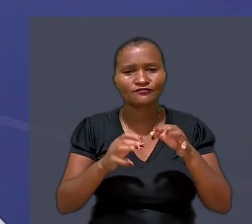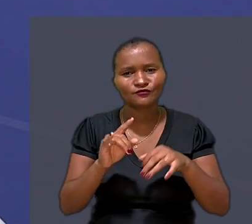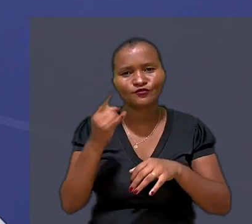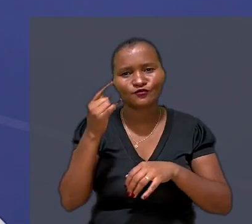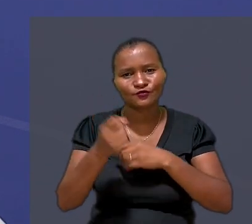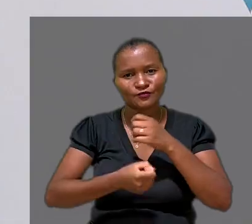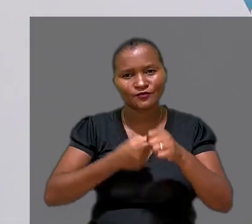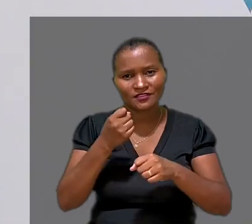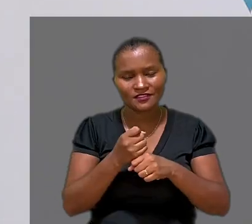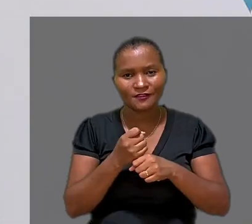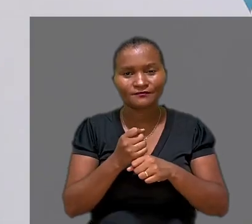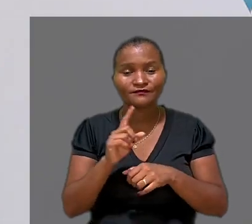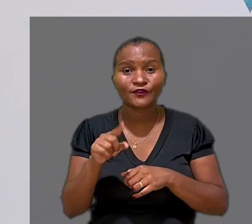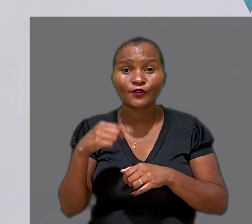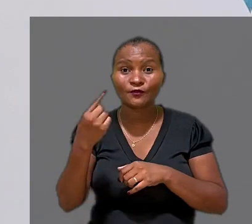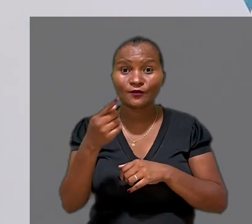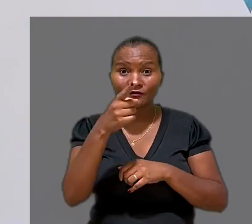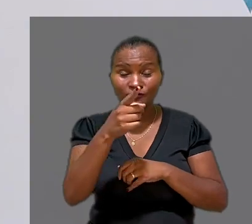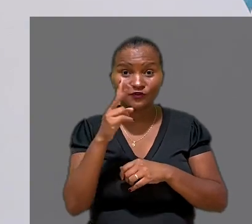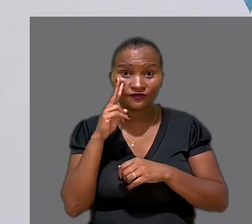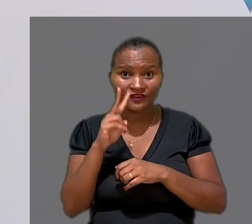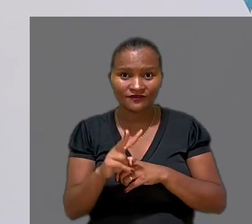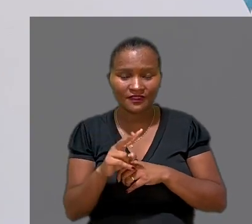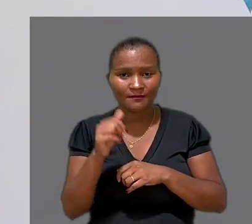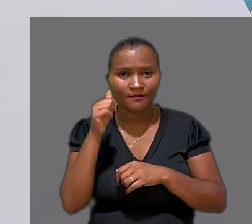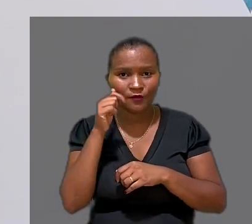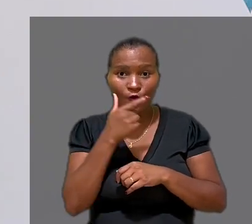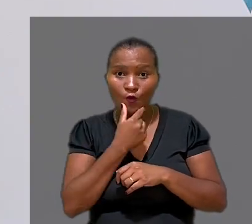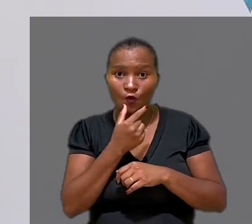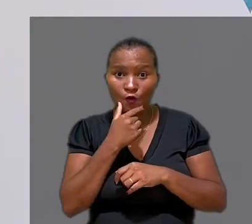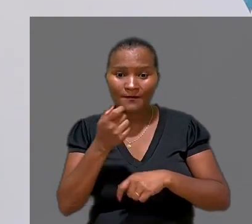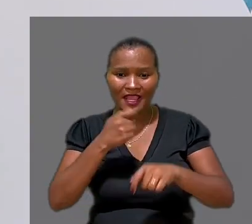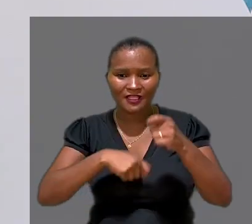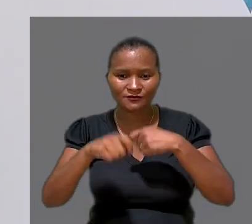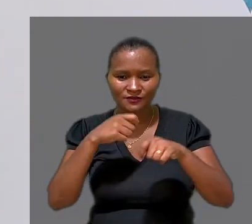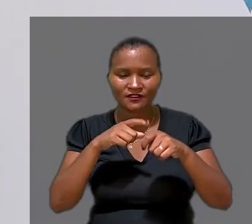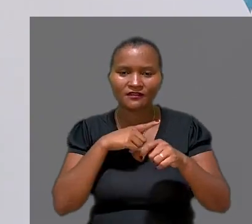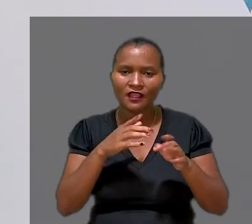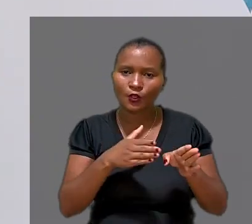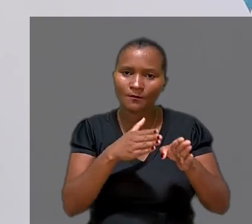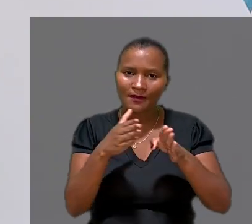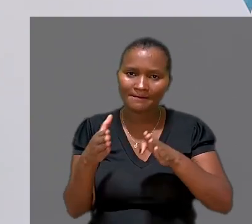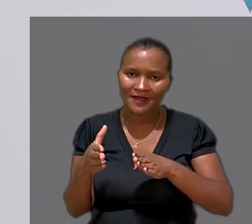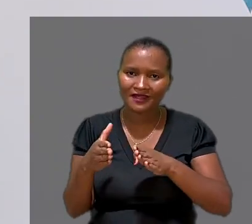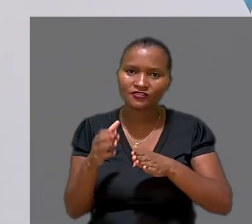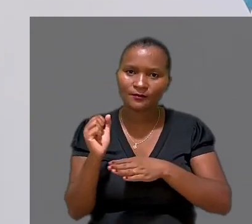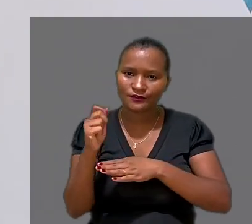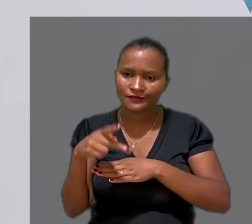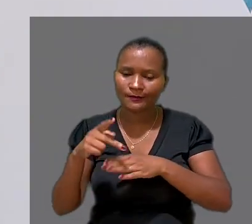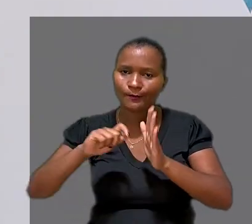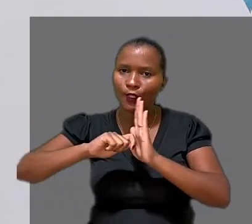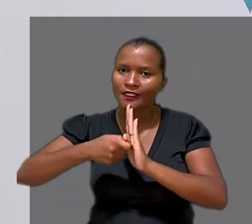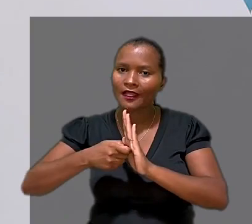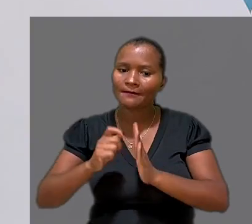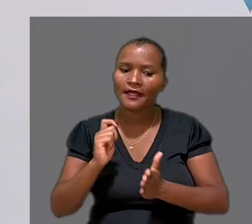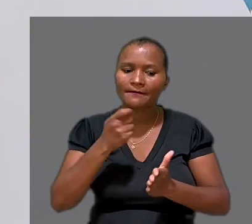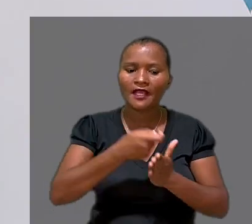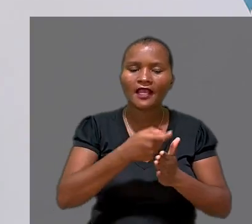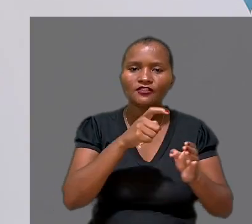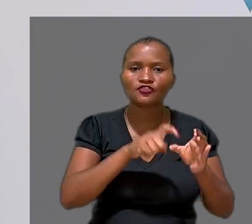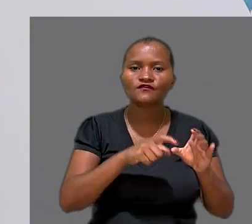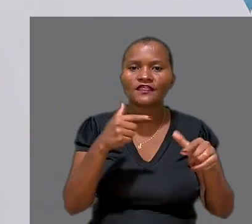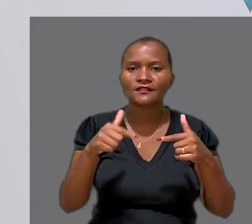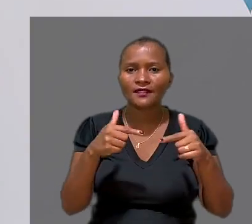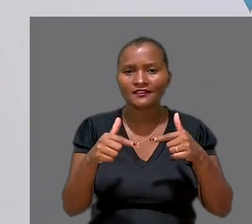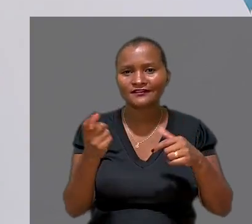nos últimos anos. E no próximo bloco você vai ver: administrador terá parte da aposentadoria penhorada para pagamento de